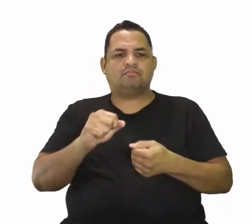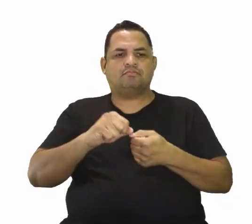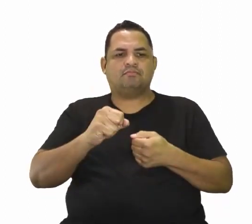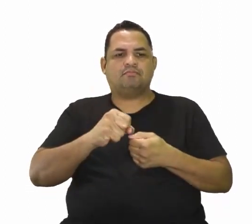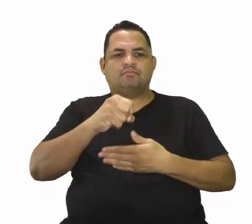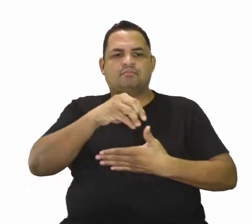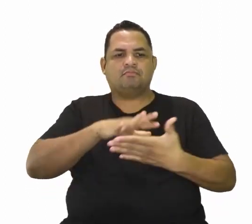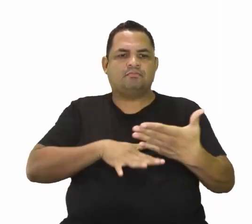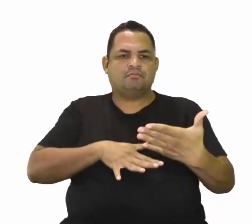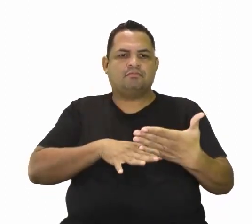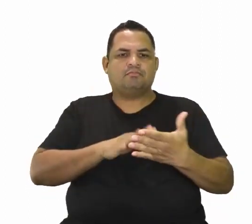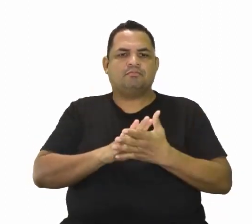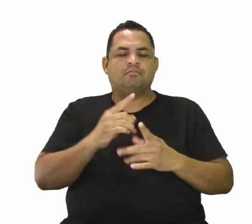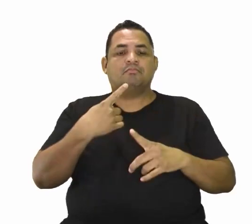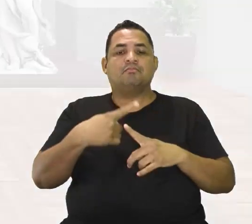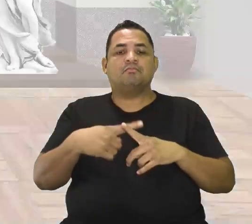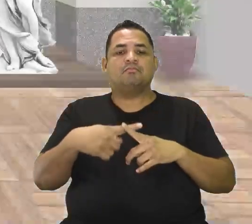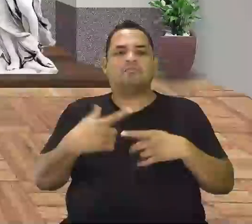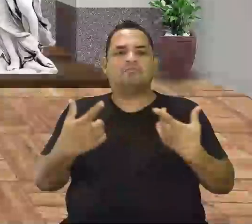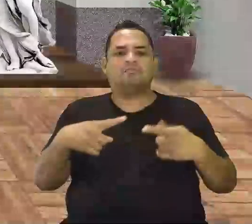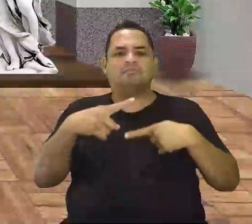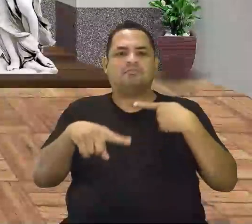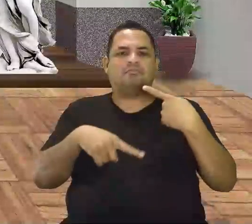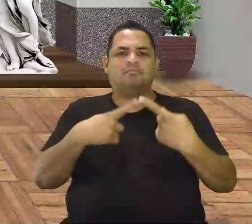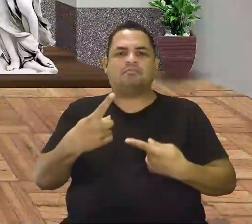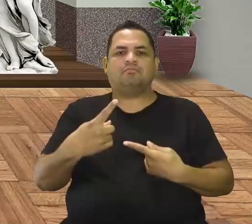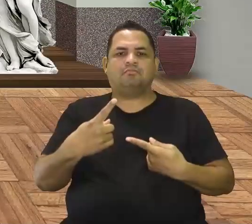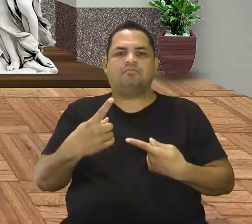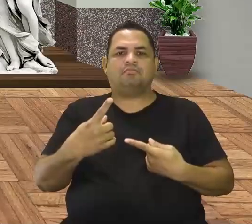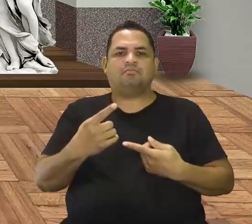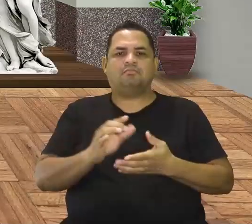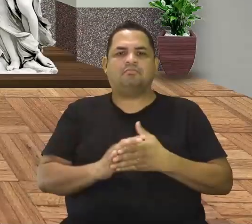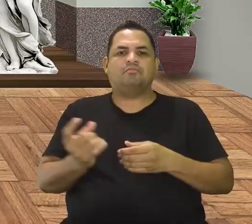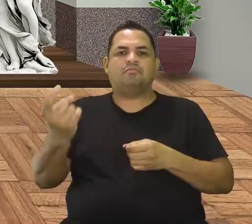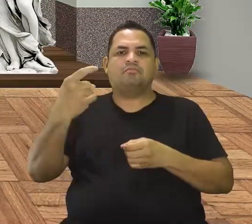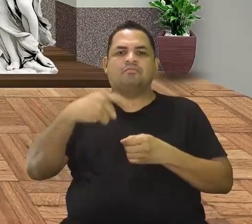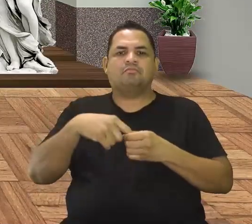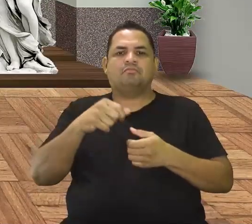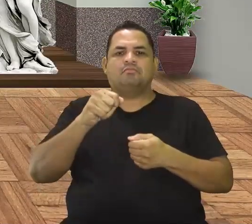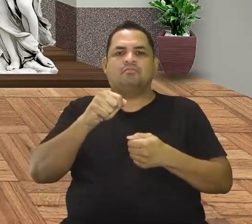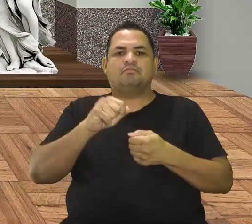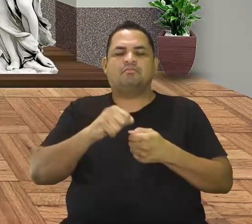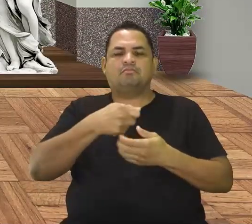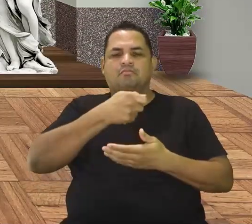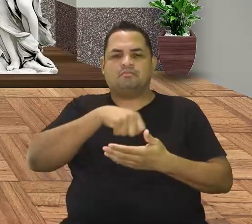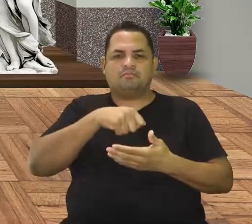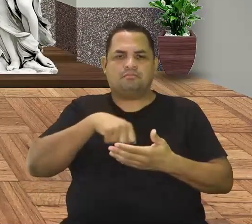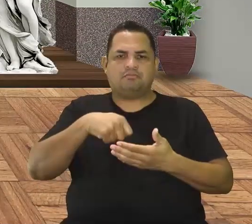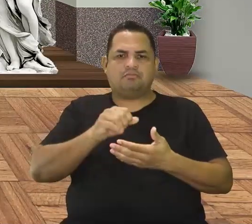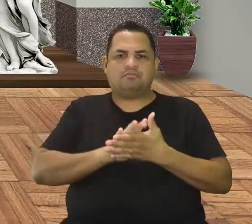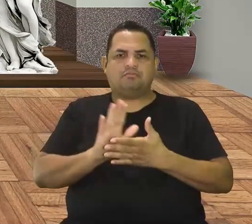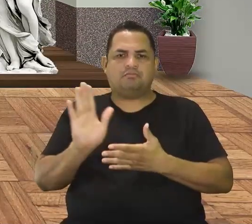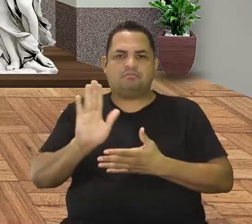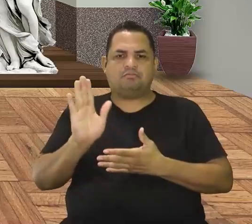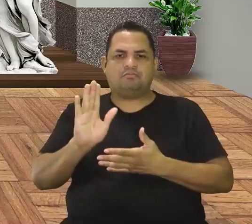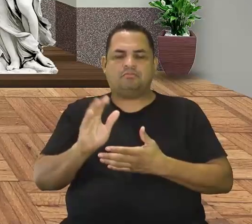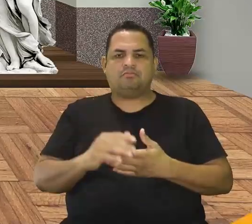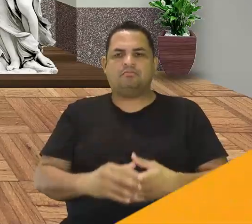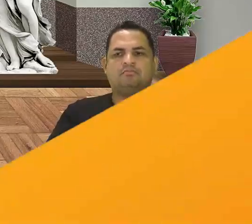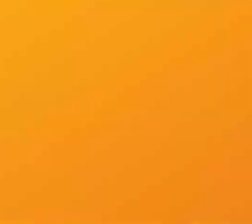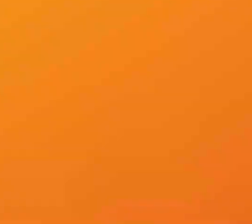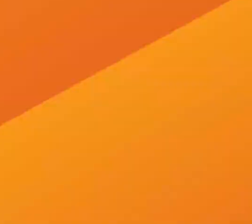fazer atividade. Por quê? Porque daqui a pouco eu retorno para fazer a correção. Tchau, tchau.